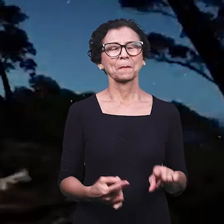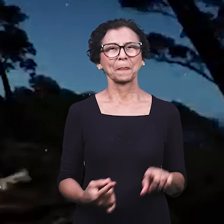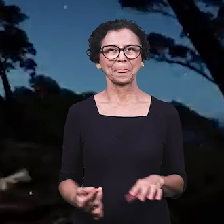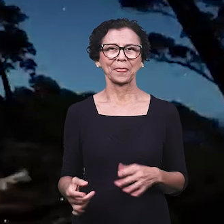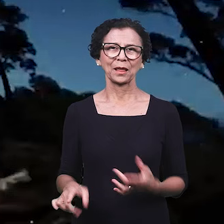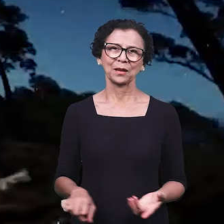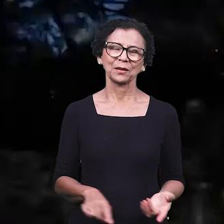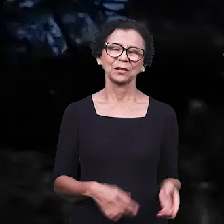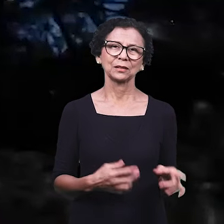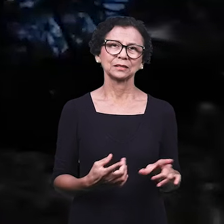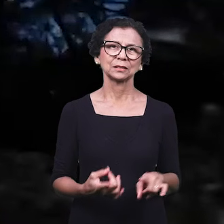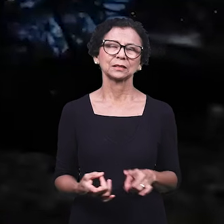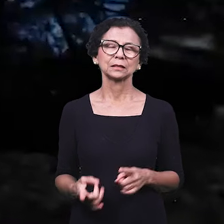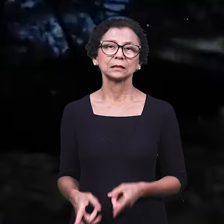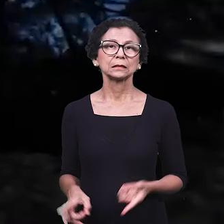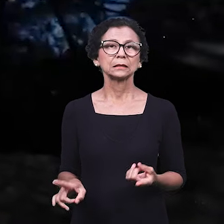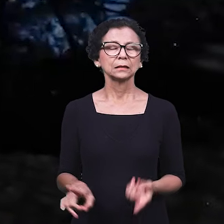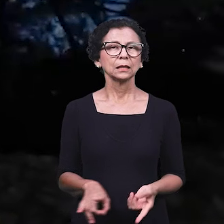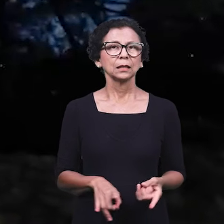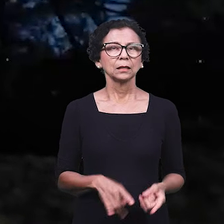misericórdias